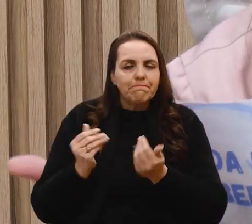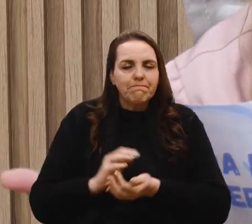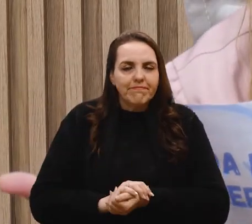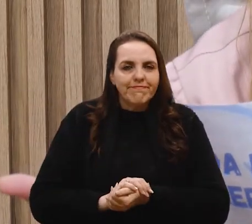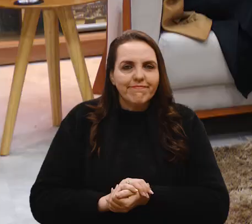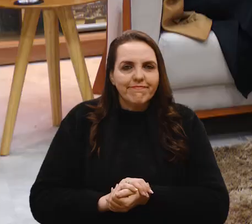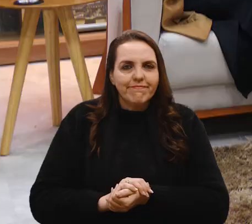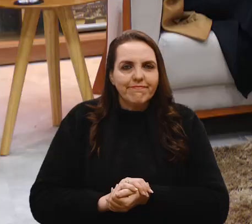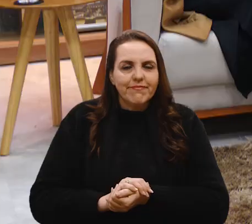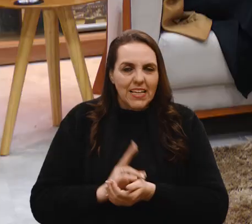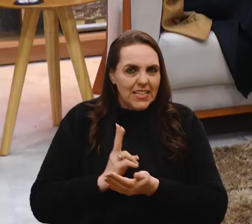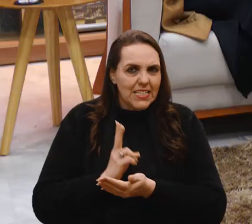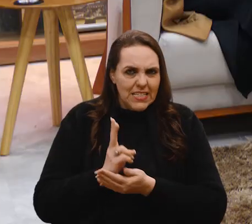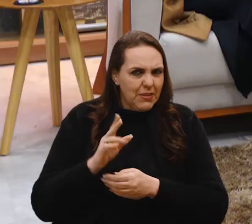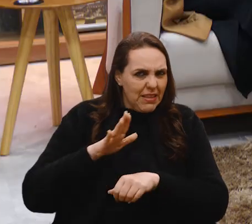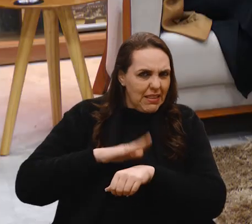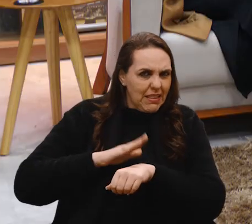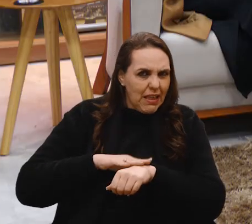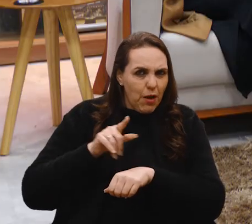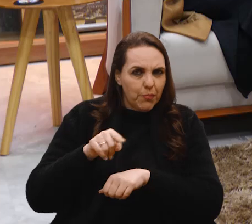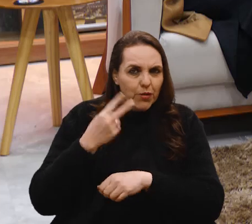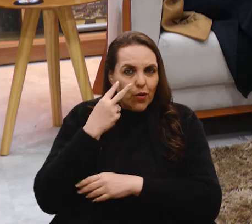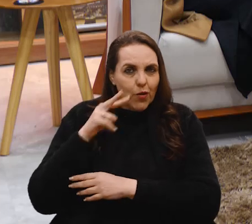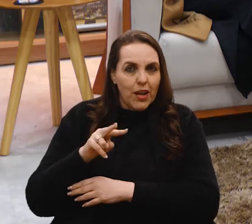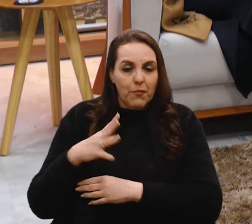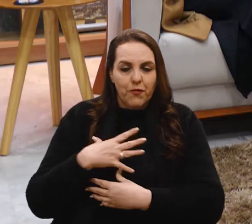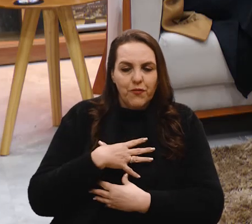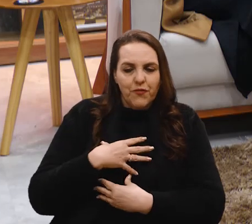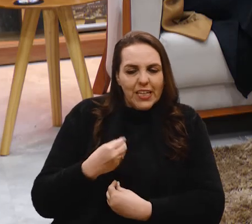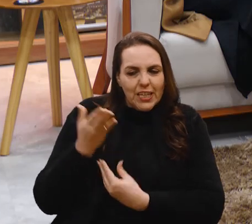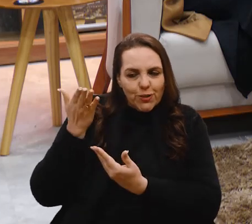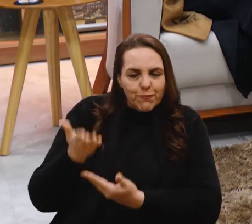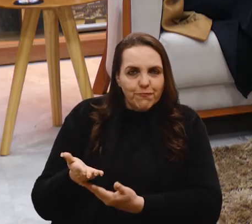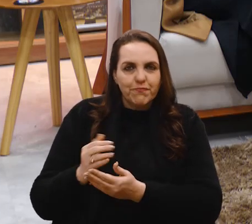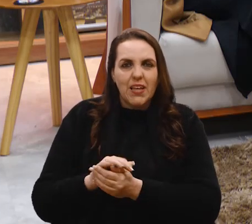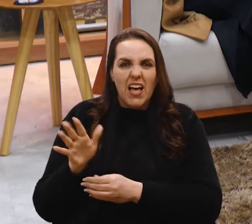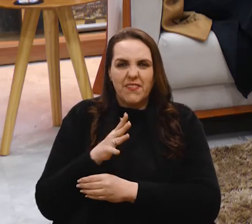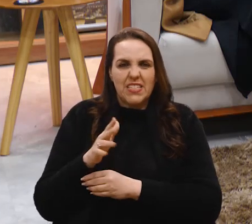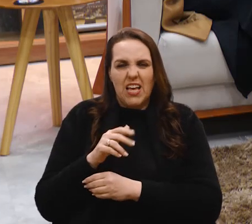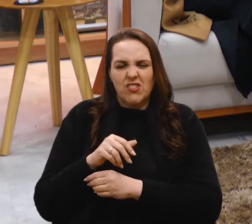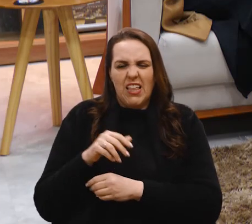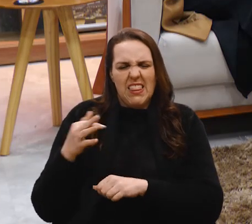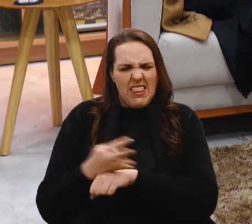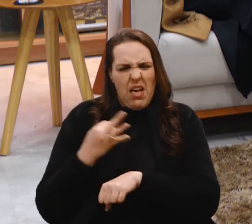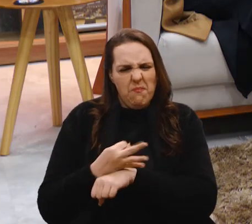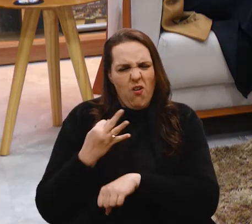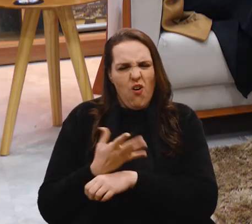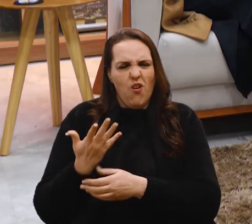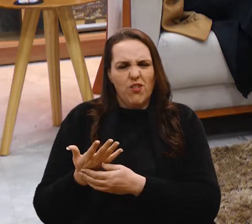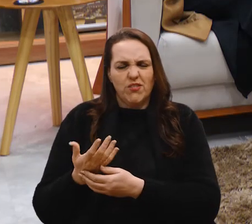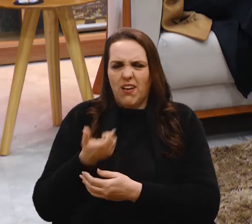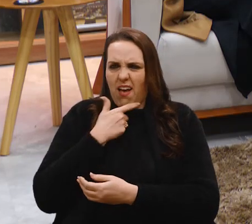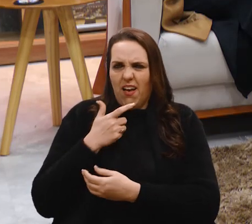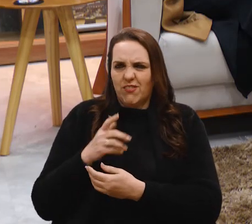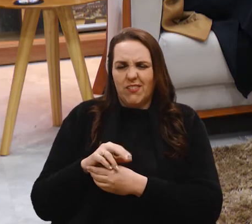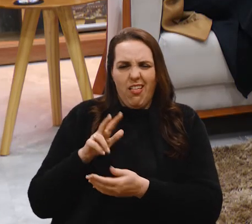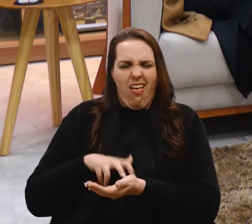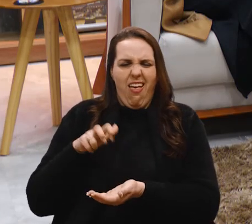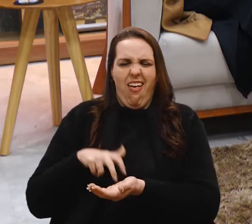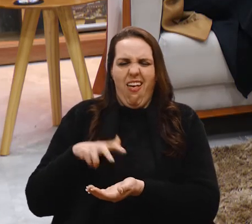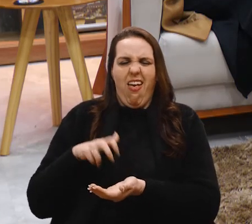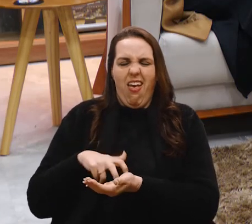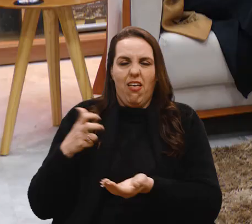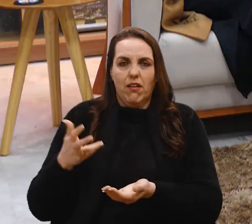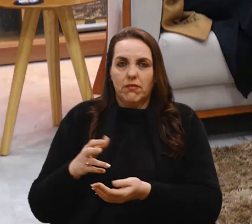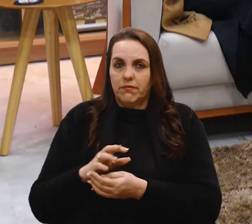que nem sempre tem tempo de olhar para esse filho, que às vezes a gente acha que é birra, que às vezes a gente acha que é teimosia, que às vezes